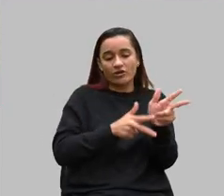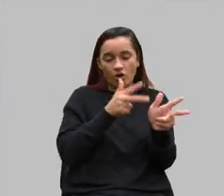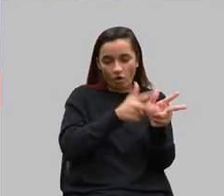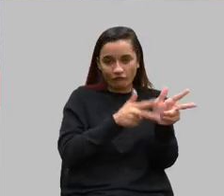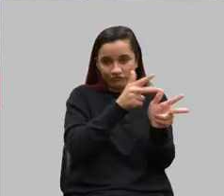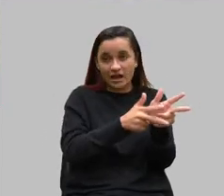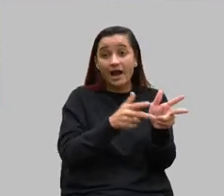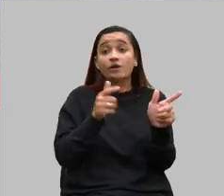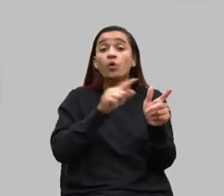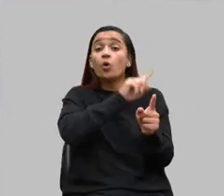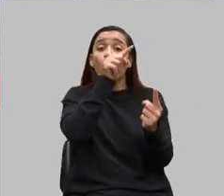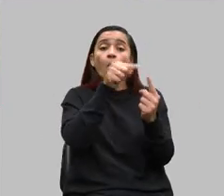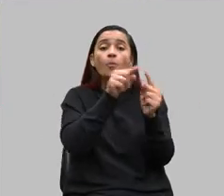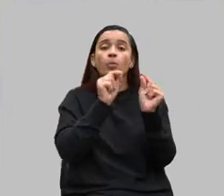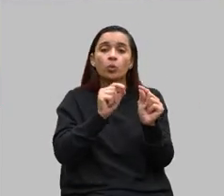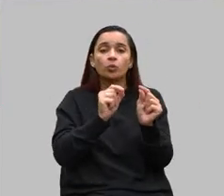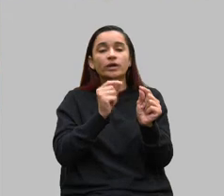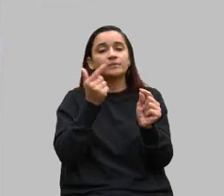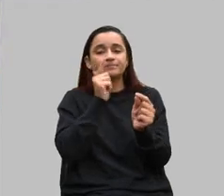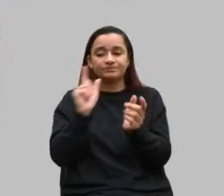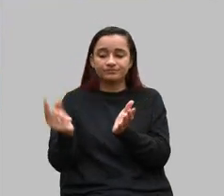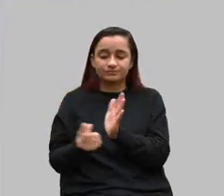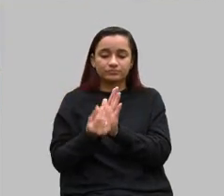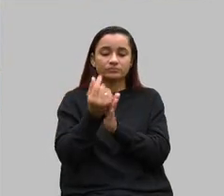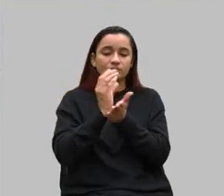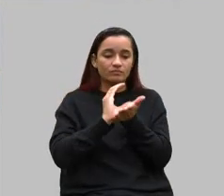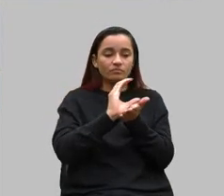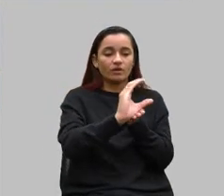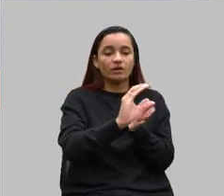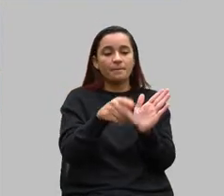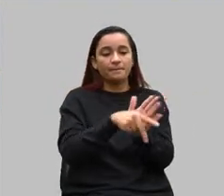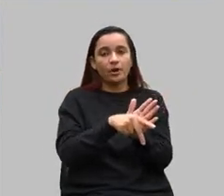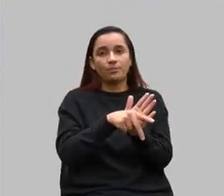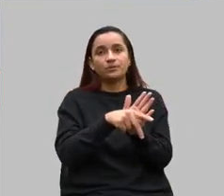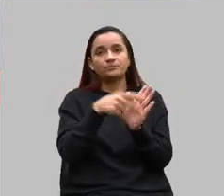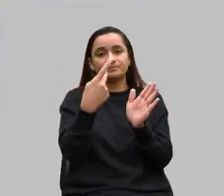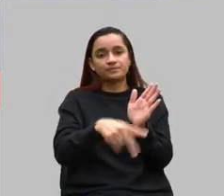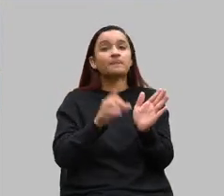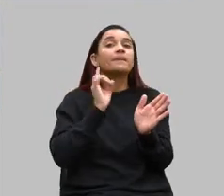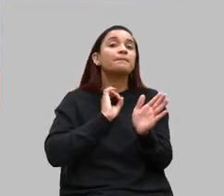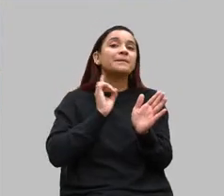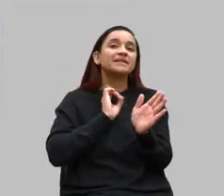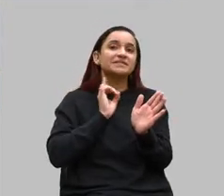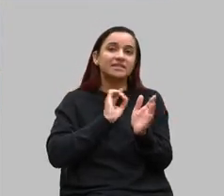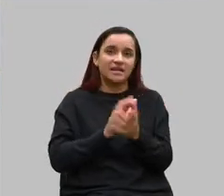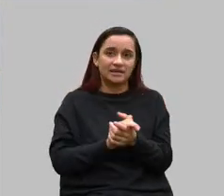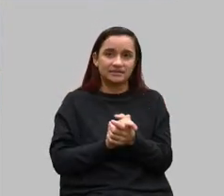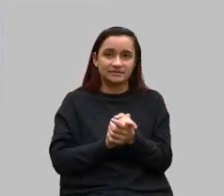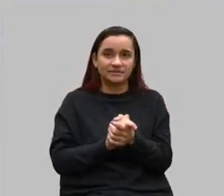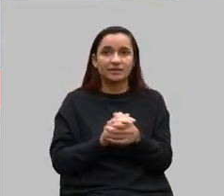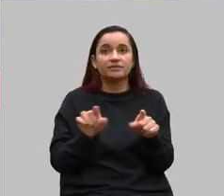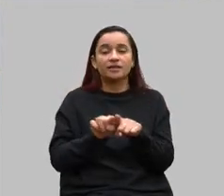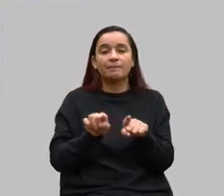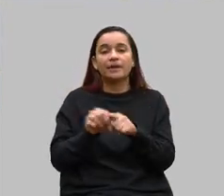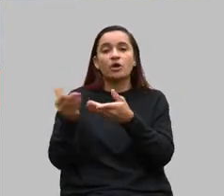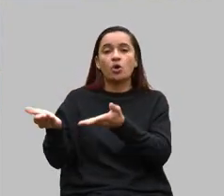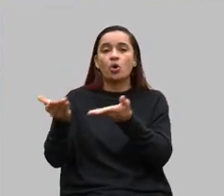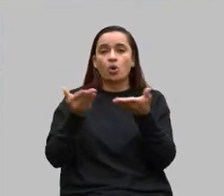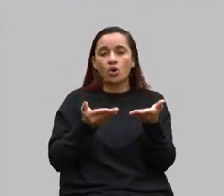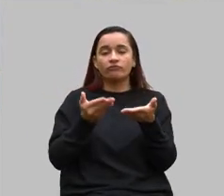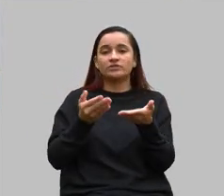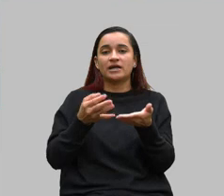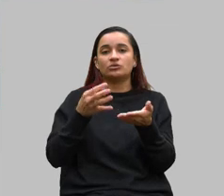com a finalidade destiná-los para investimentos no próprio modal em Minas Gerais que sejam convidados o Tribunal de Contas da